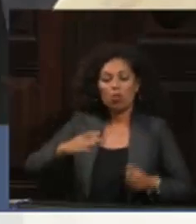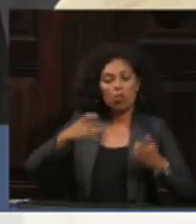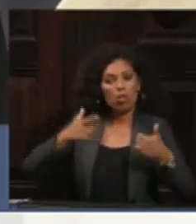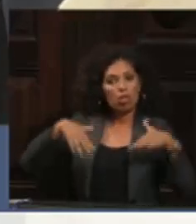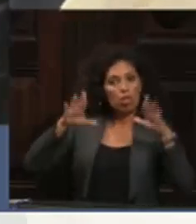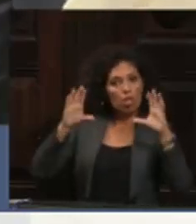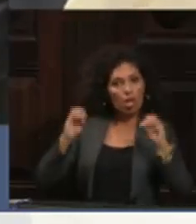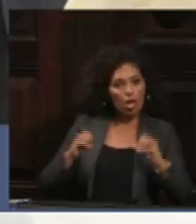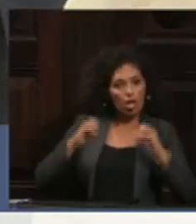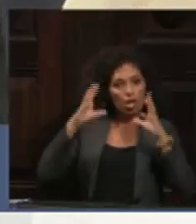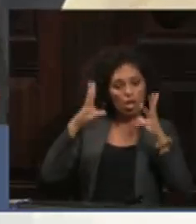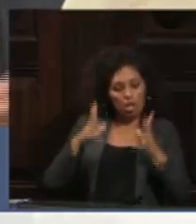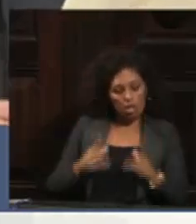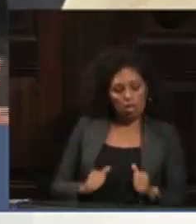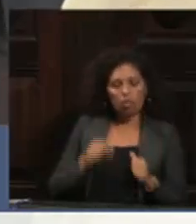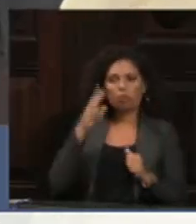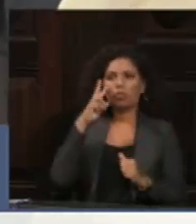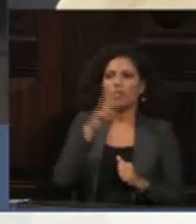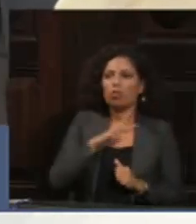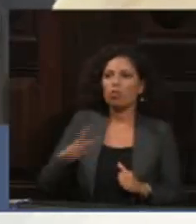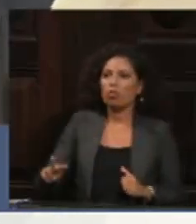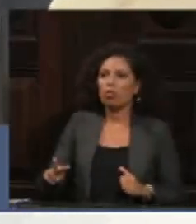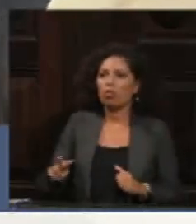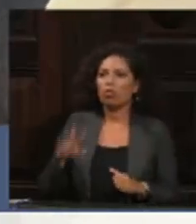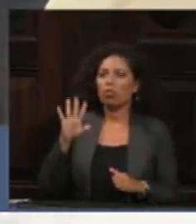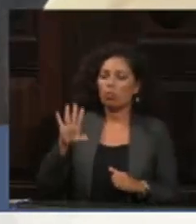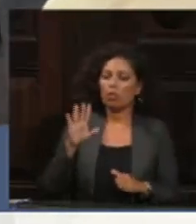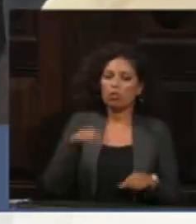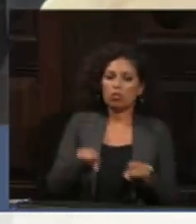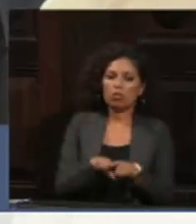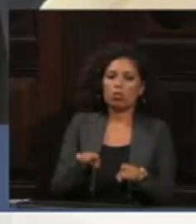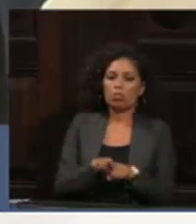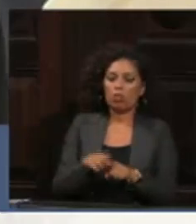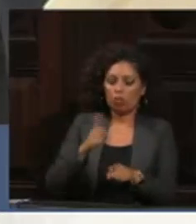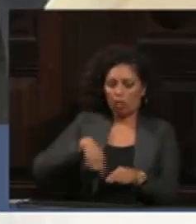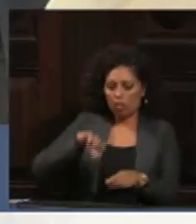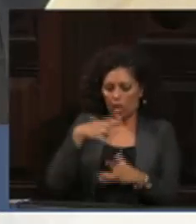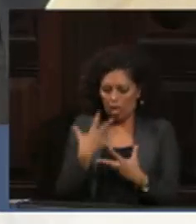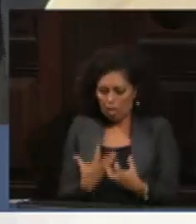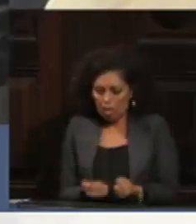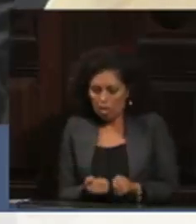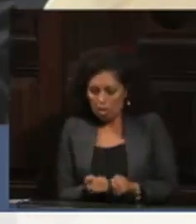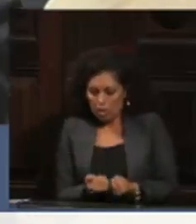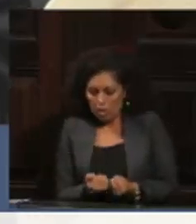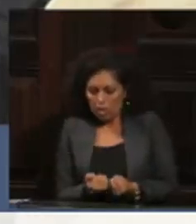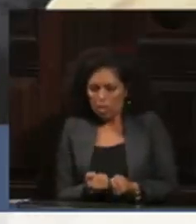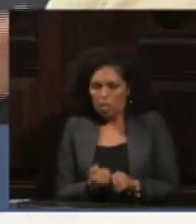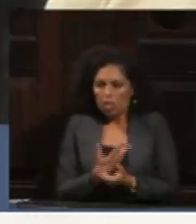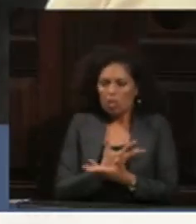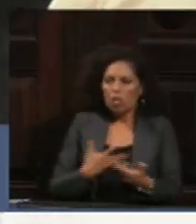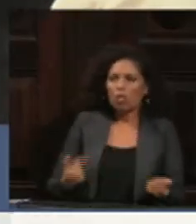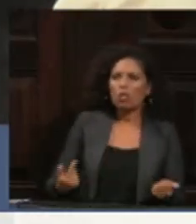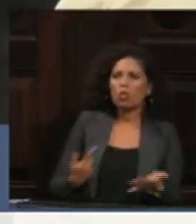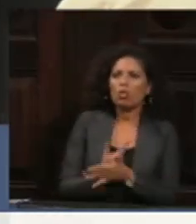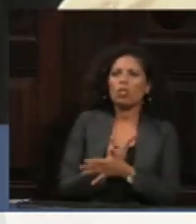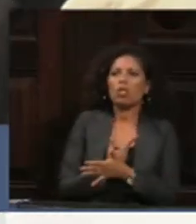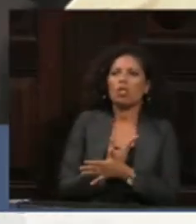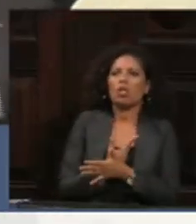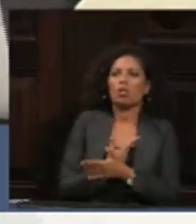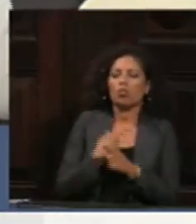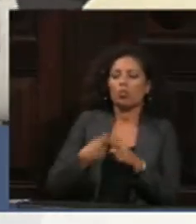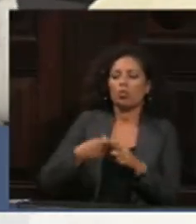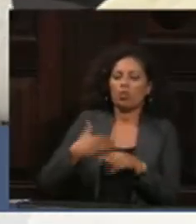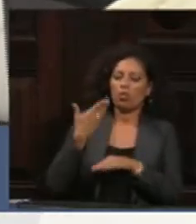clareza, por um lado respeitar as instituições, mas por outro lado não nos curvarmos a essas decisões que, a meu ver,